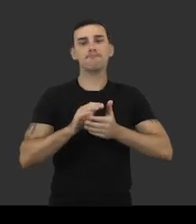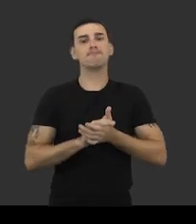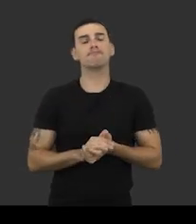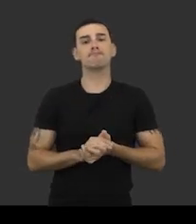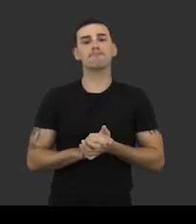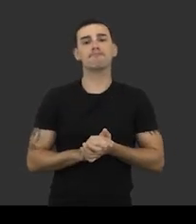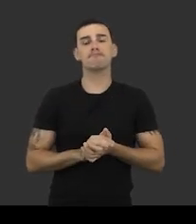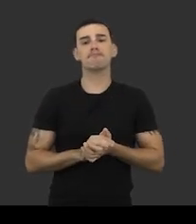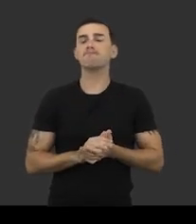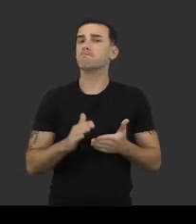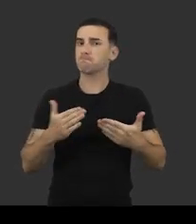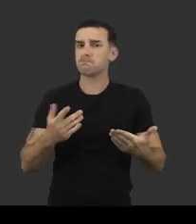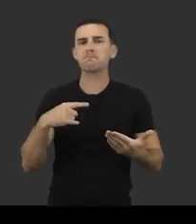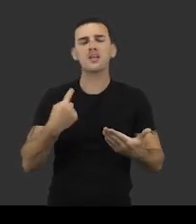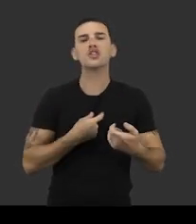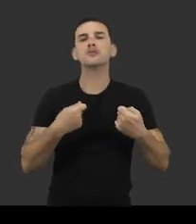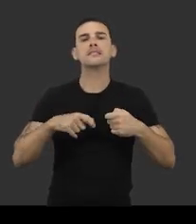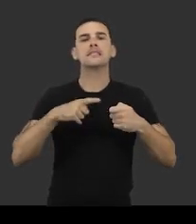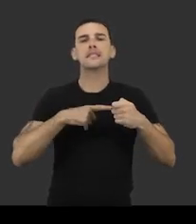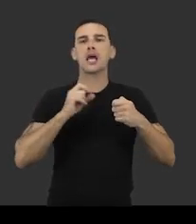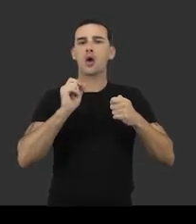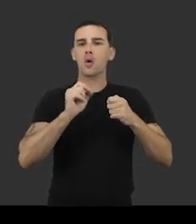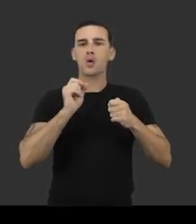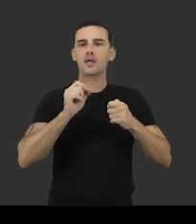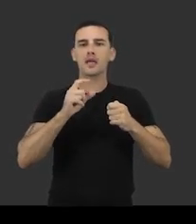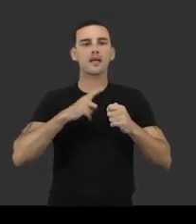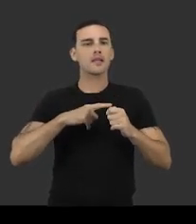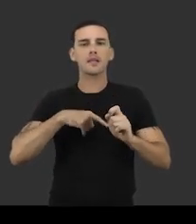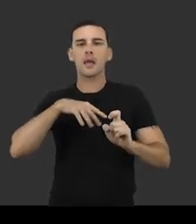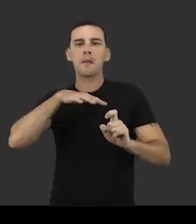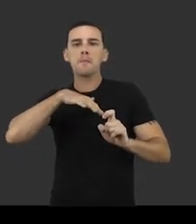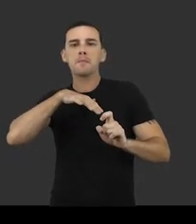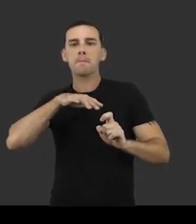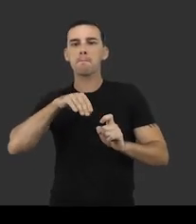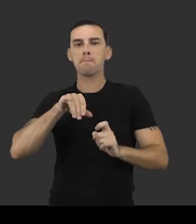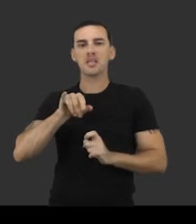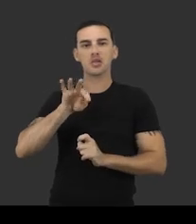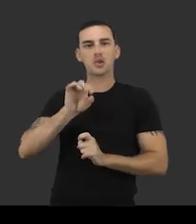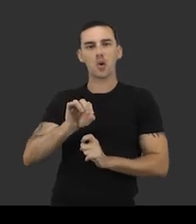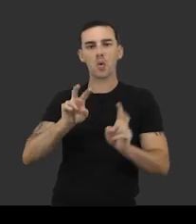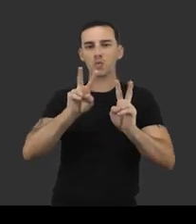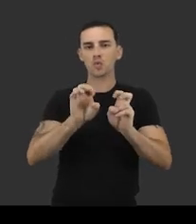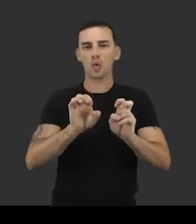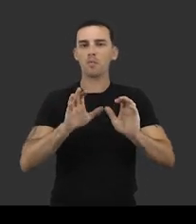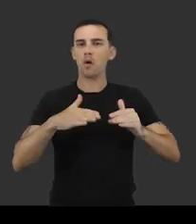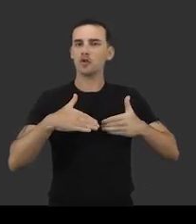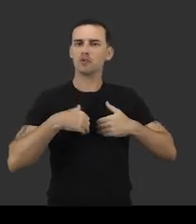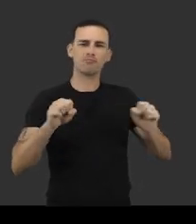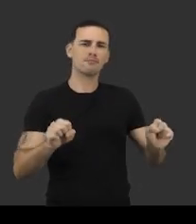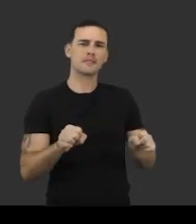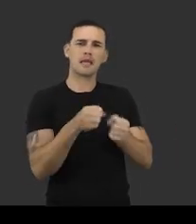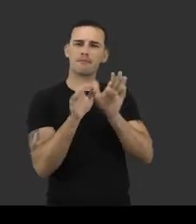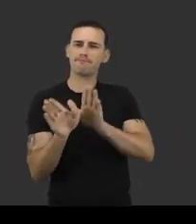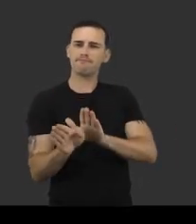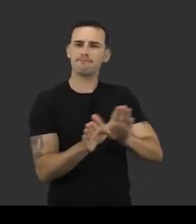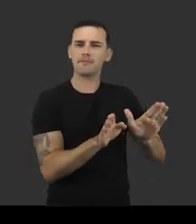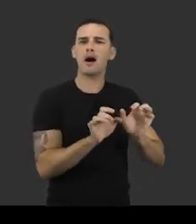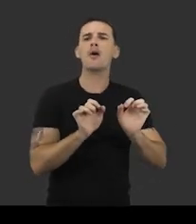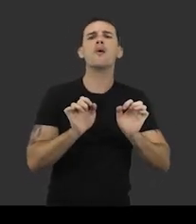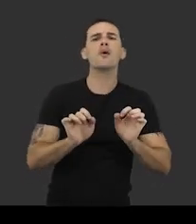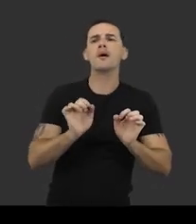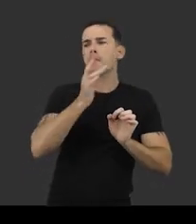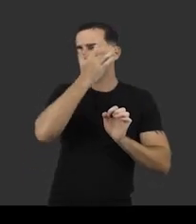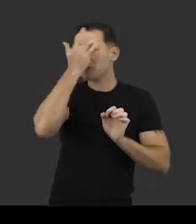gente precisa desmistificar o autismo quanto a isso. Esse olhar de que as pessoas com